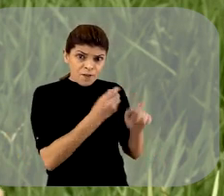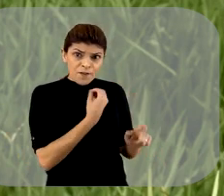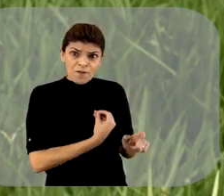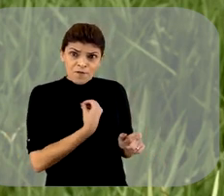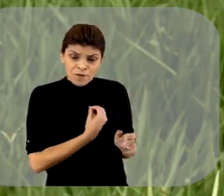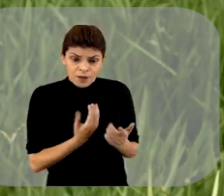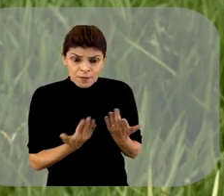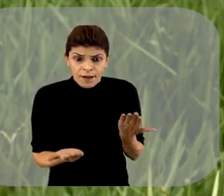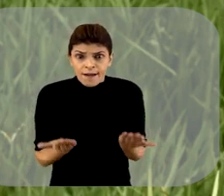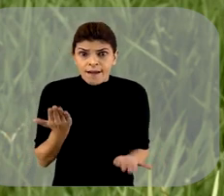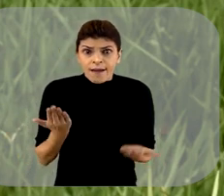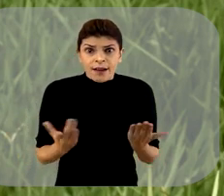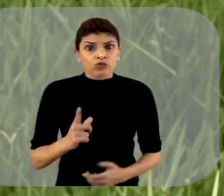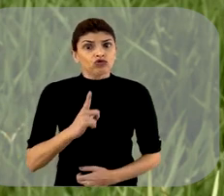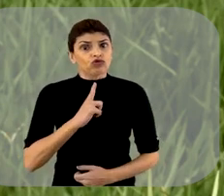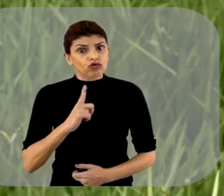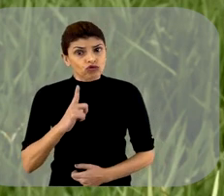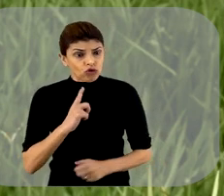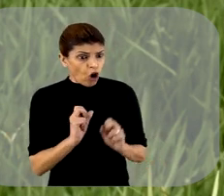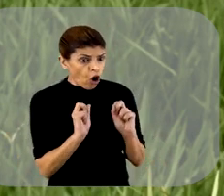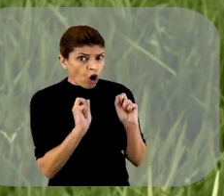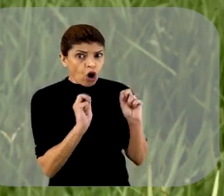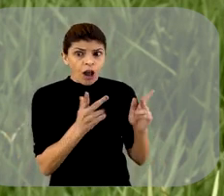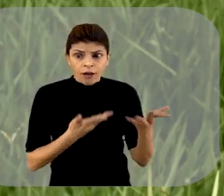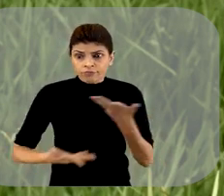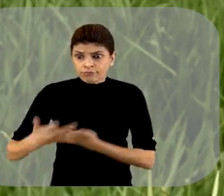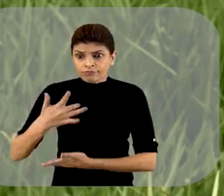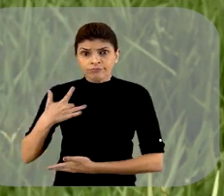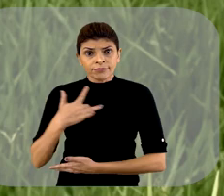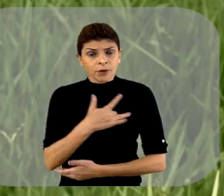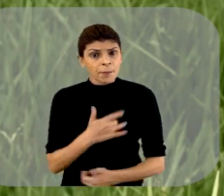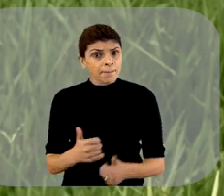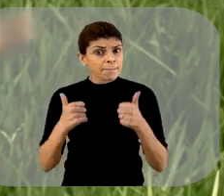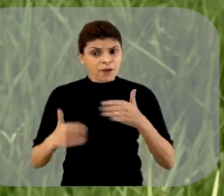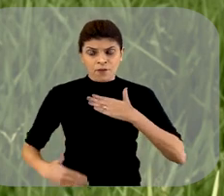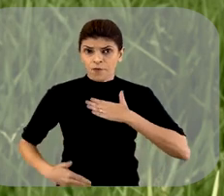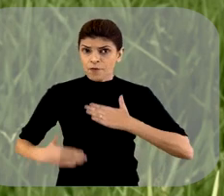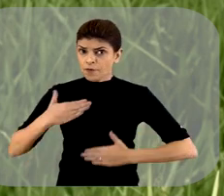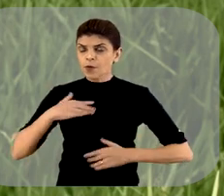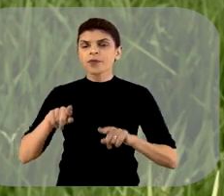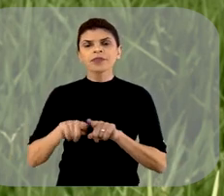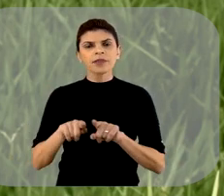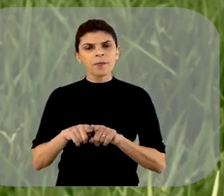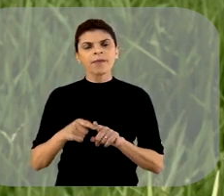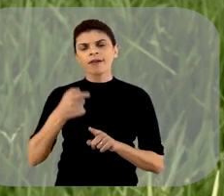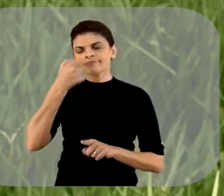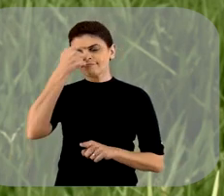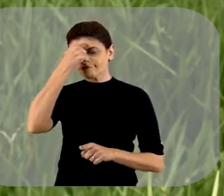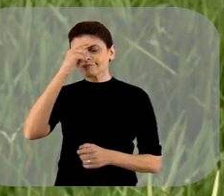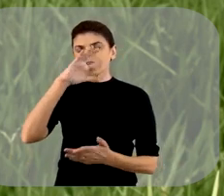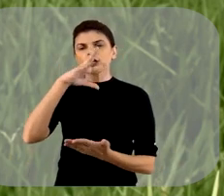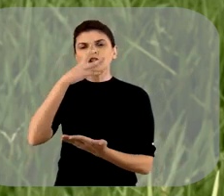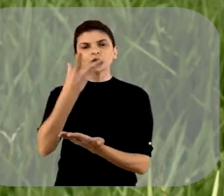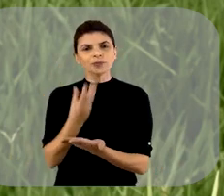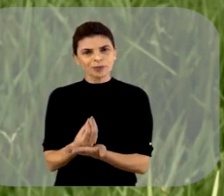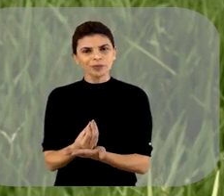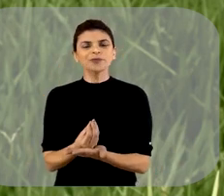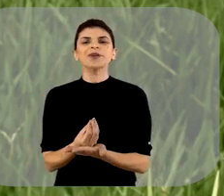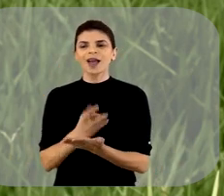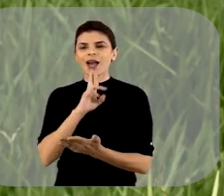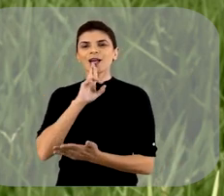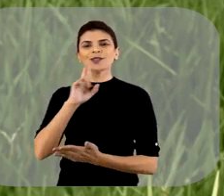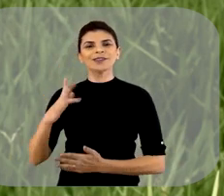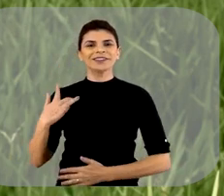ok, está tudo bem, né, e não só a parte física, mas também a espiritual, então ela resulta